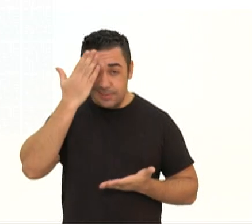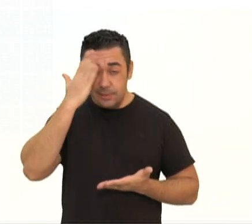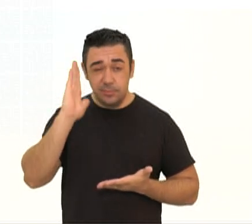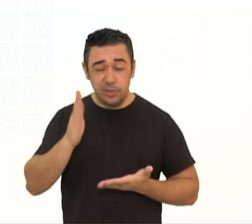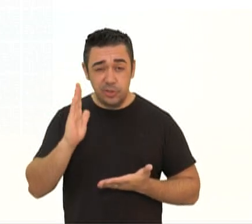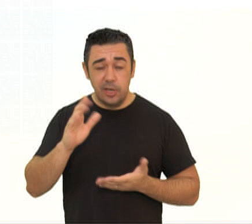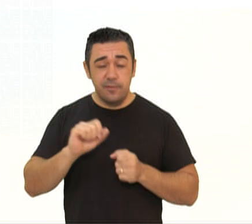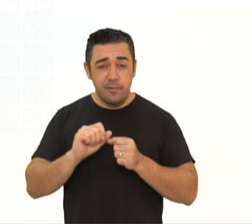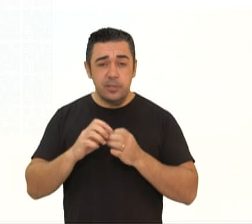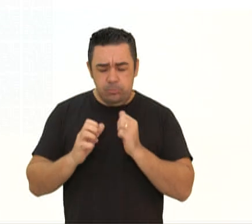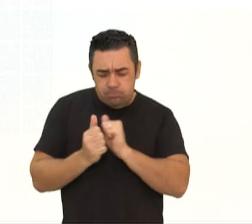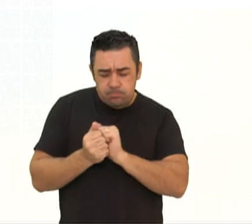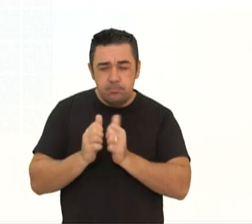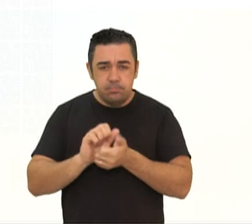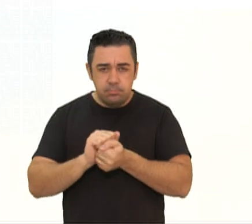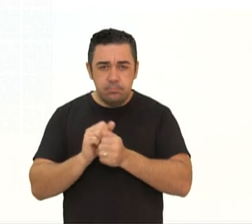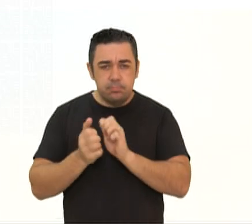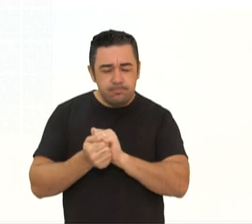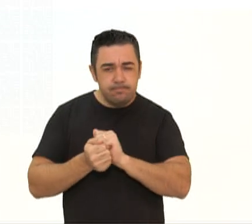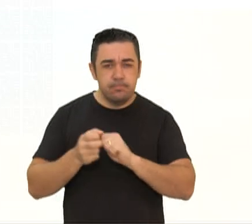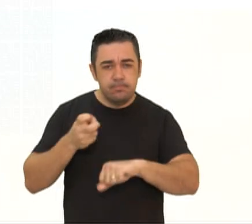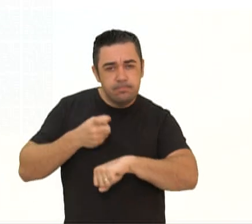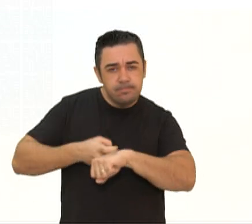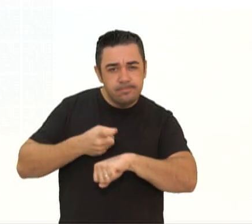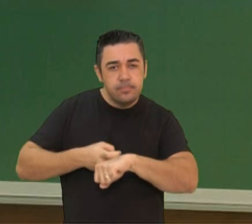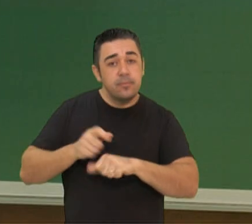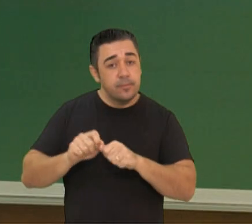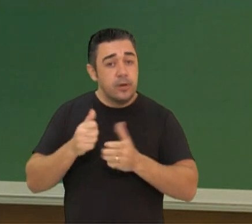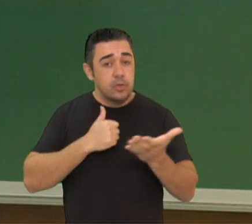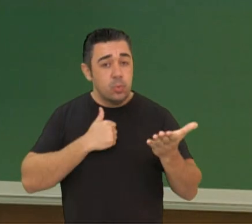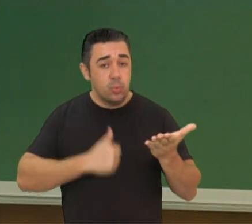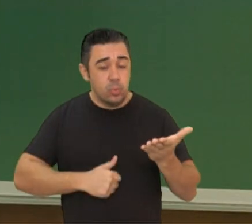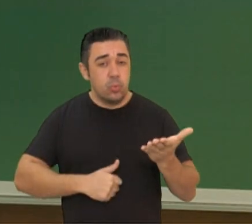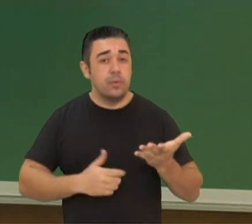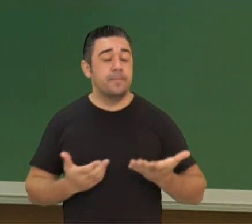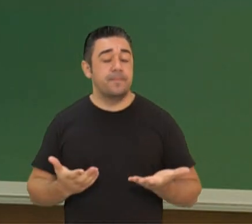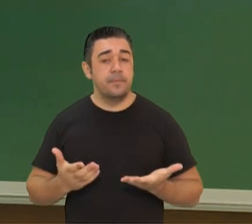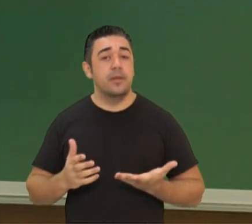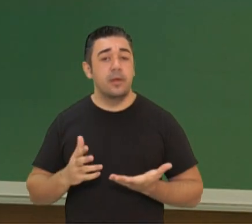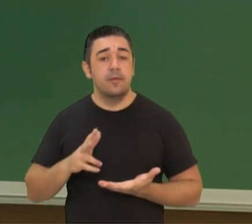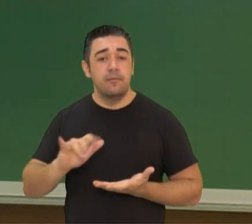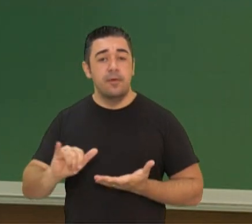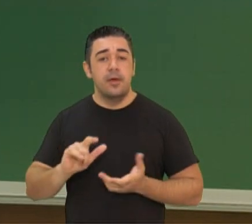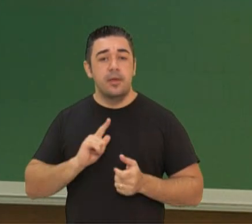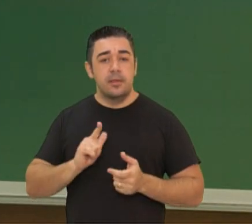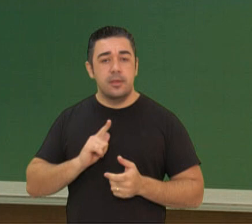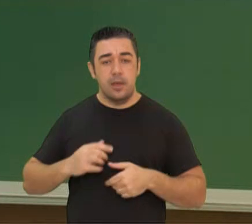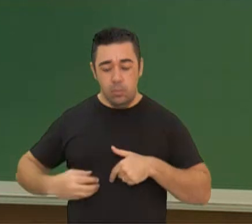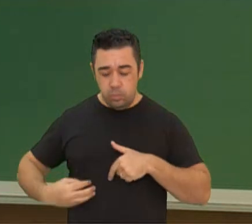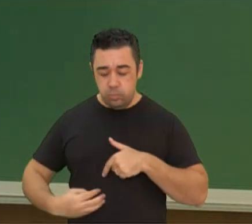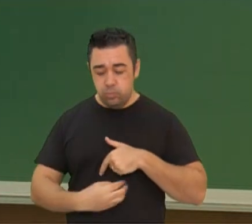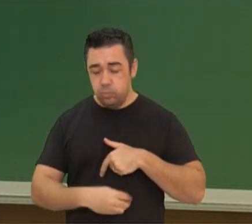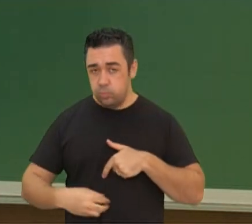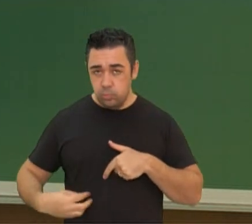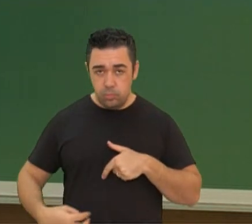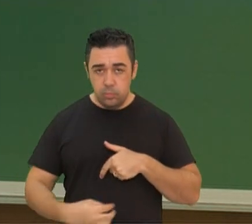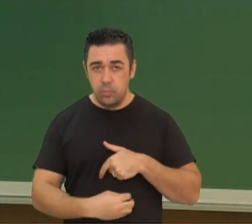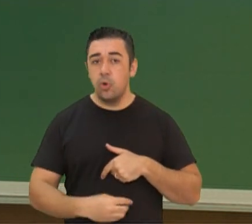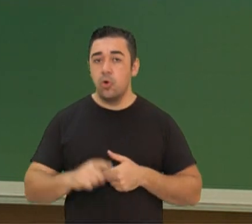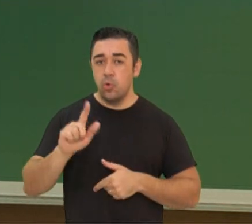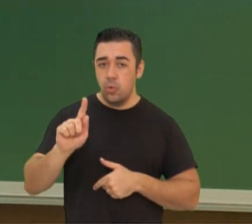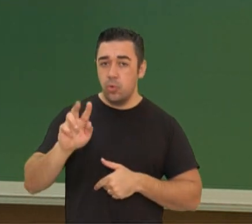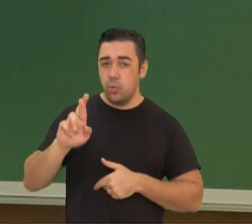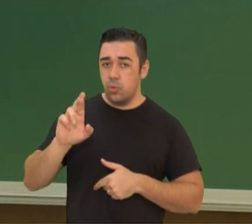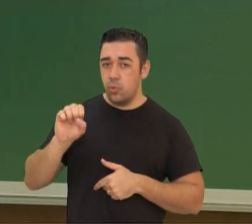se compactar, se solidificar, vão formar as fezes, tá? Vão ficar armazenadas essas fezes, né, ali no